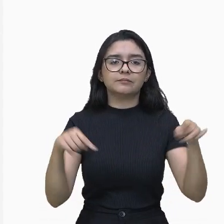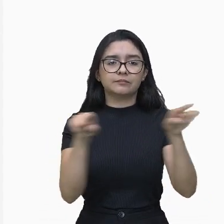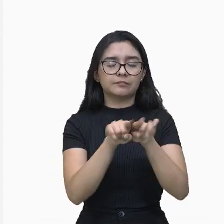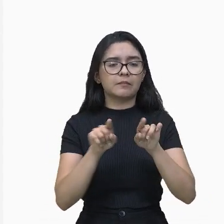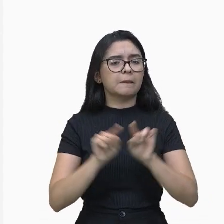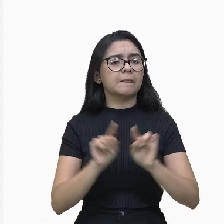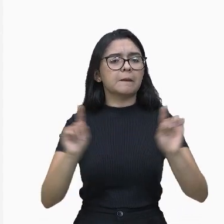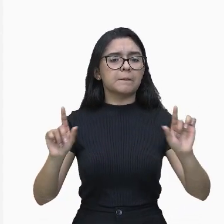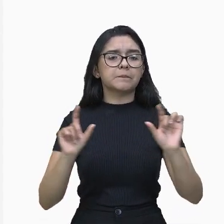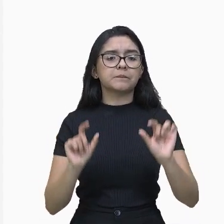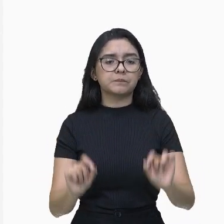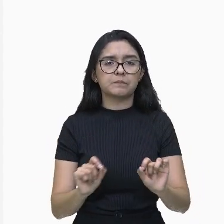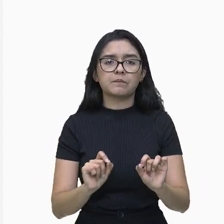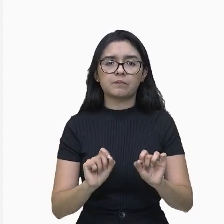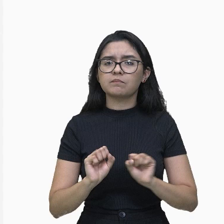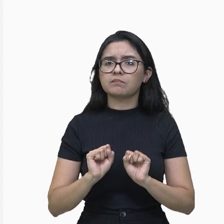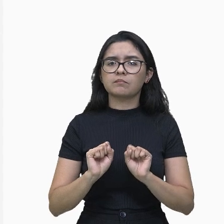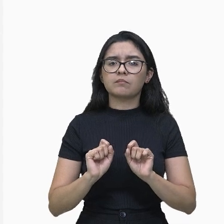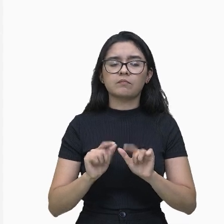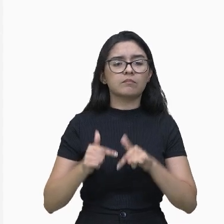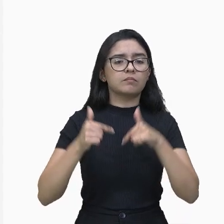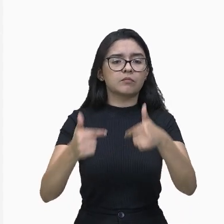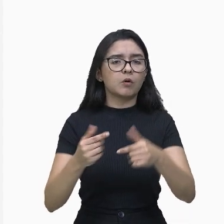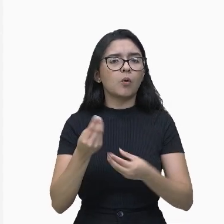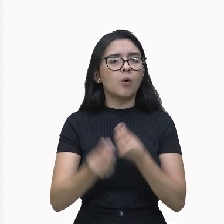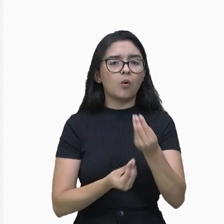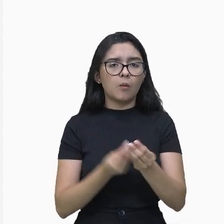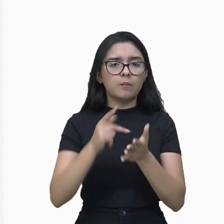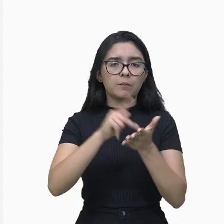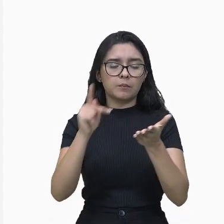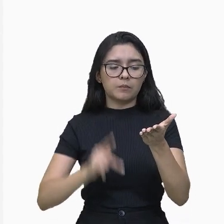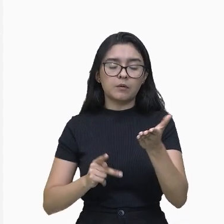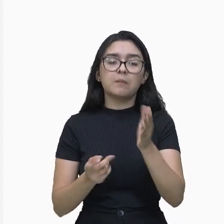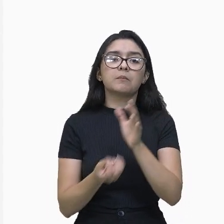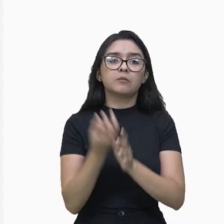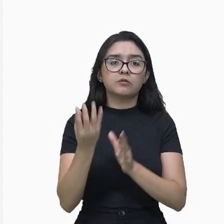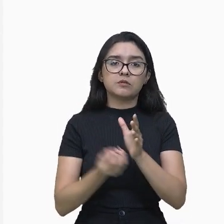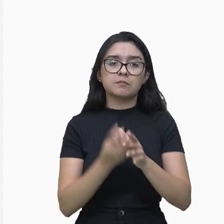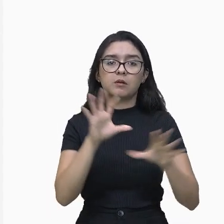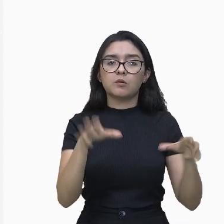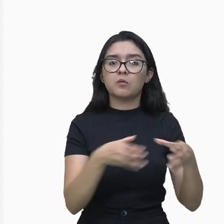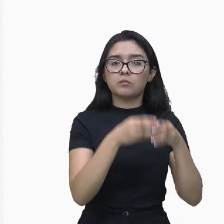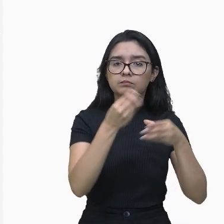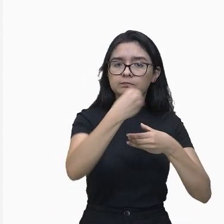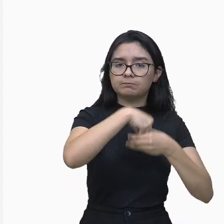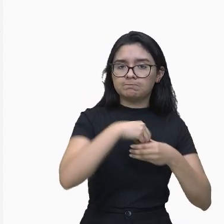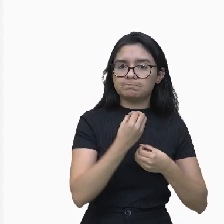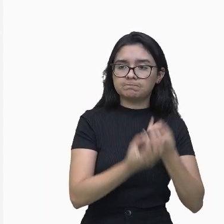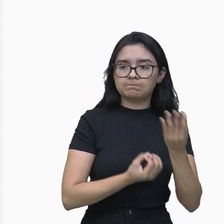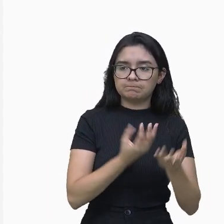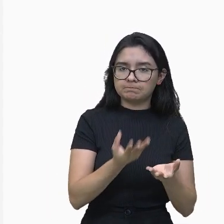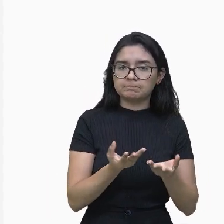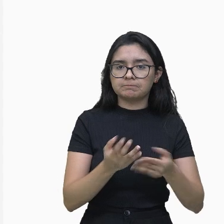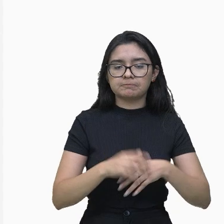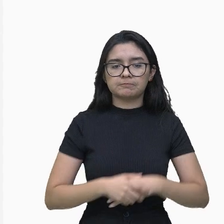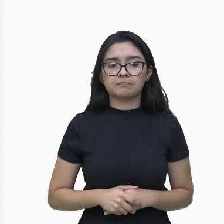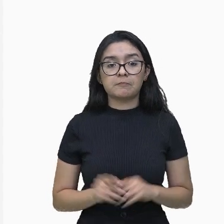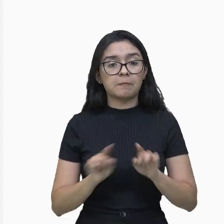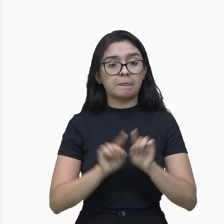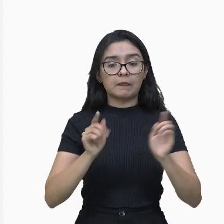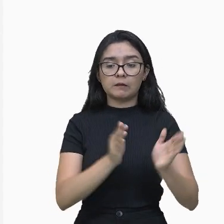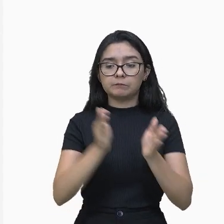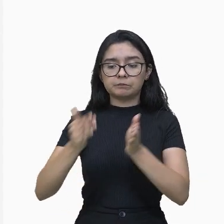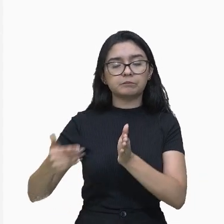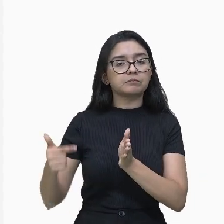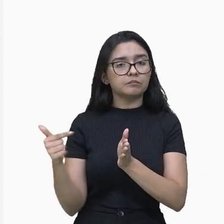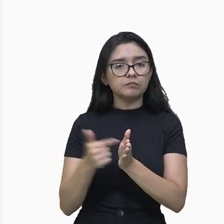combate foi em relação à forma como os poemas eram produzidos pelos parnasianos certo formas fixas mas na segunda